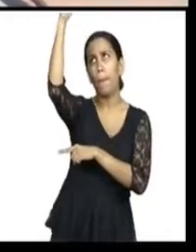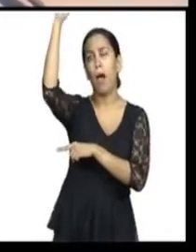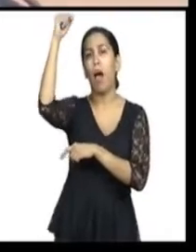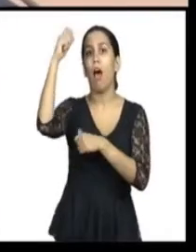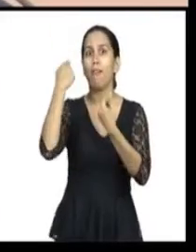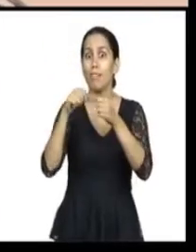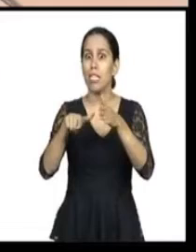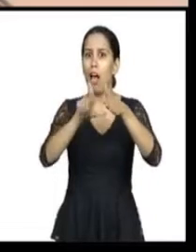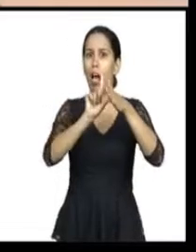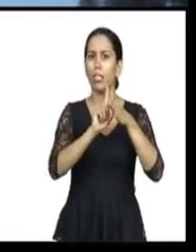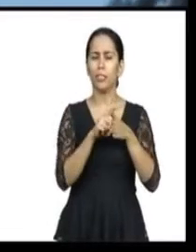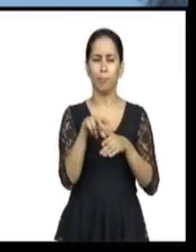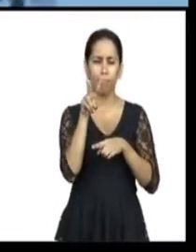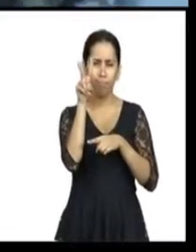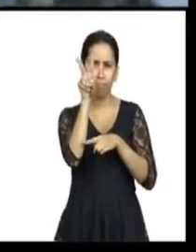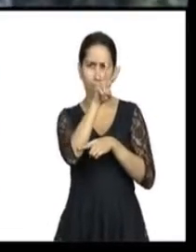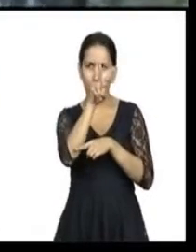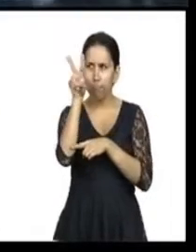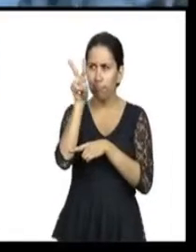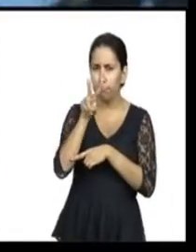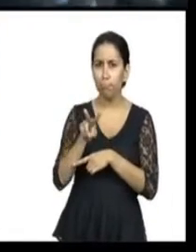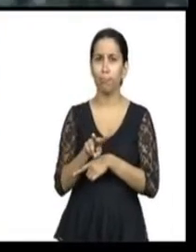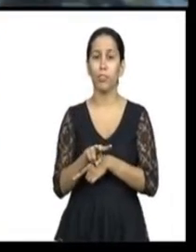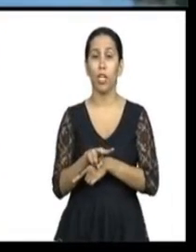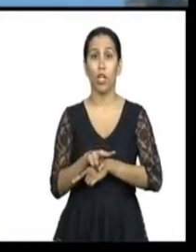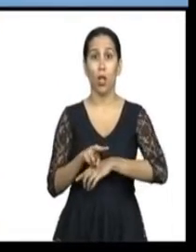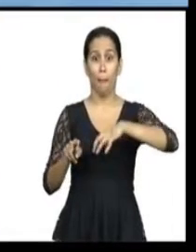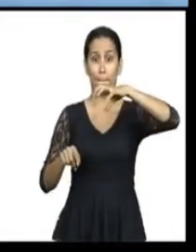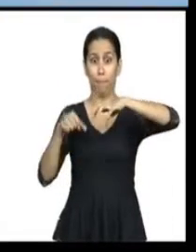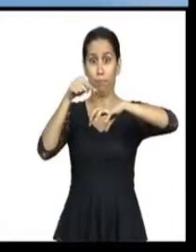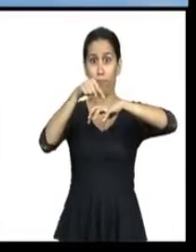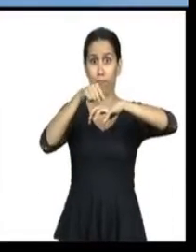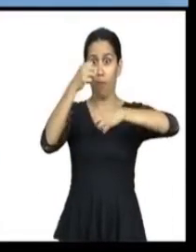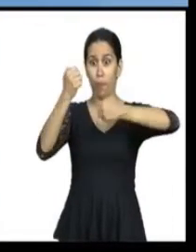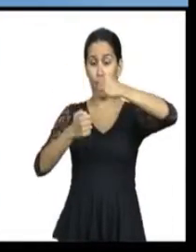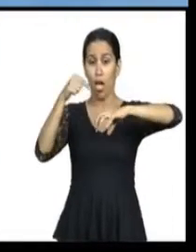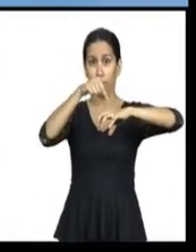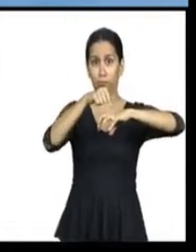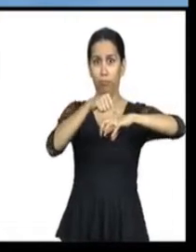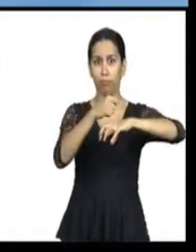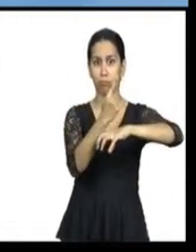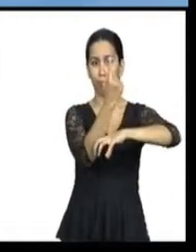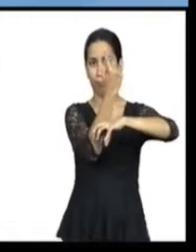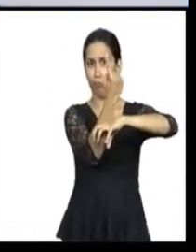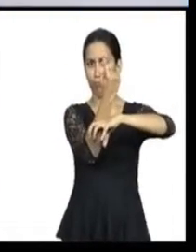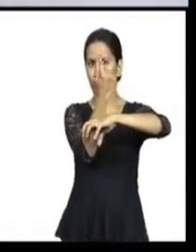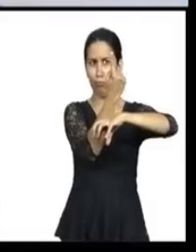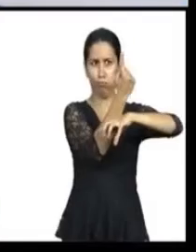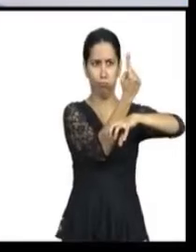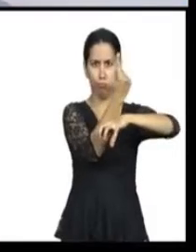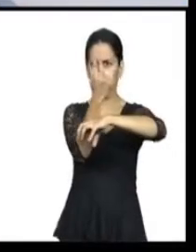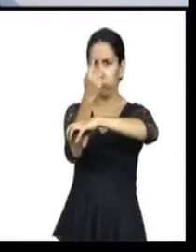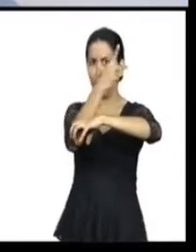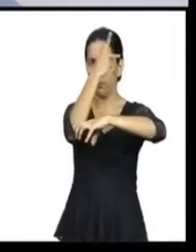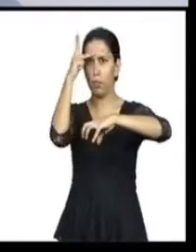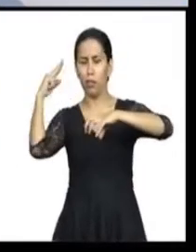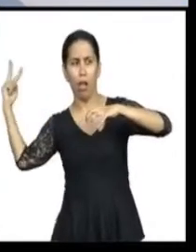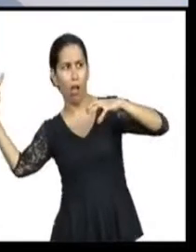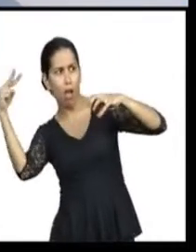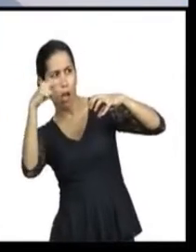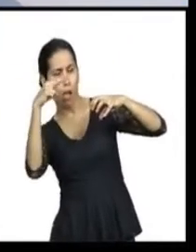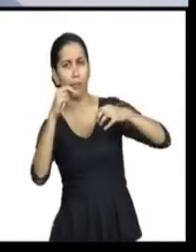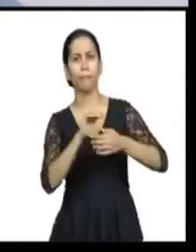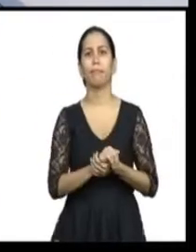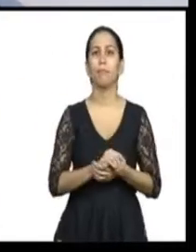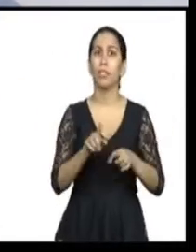Por isso, todos os veículos leves são obrigados a ter a haste com bandeirola, para chamar a atenção. E para melhorar, pode-se colocar